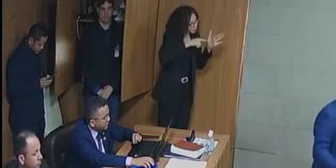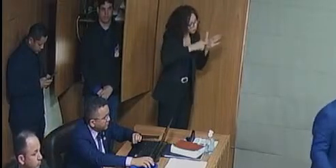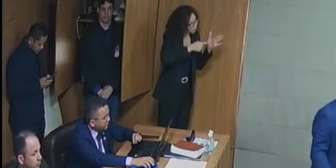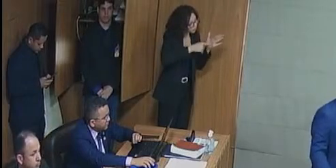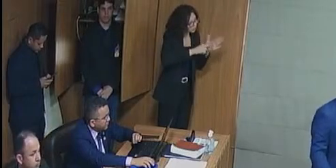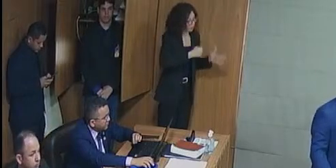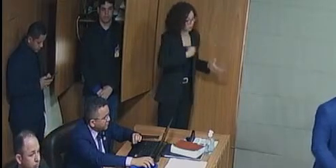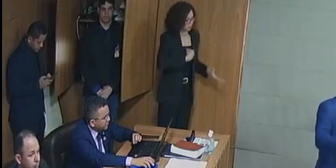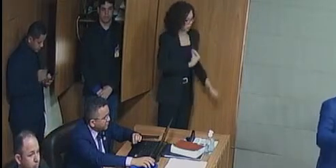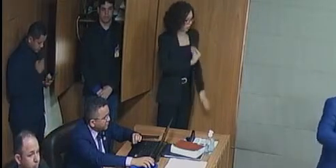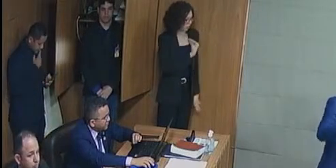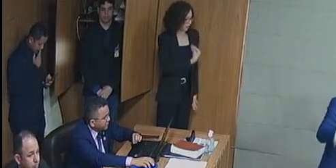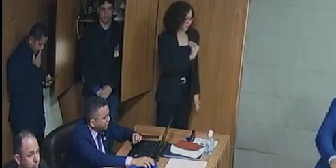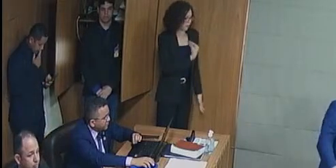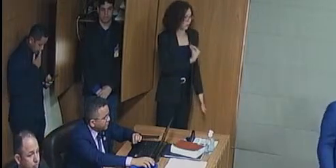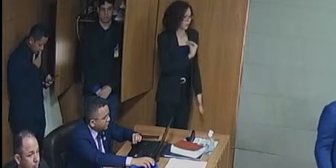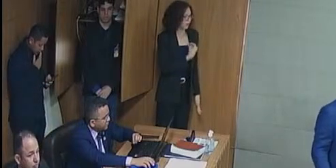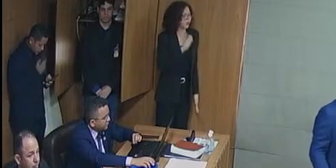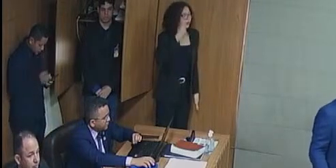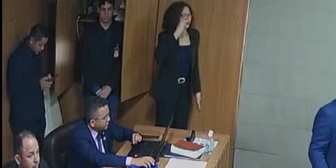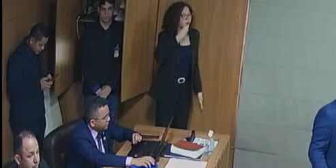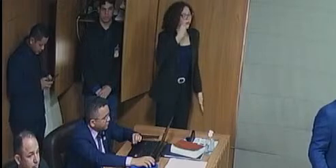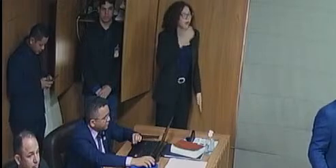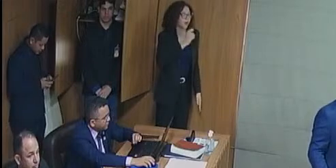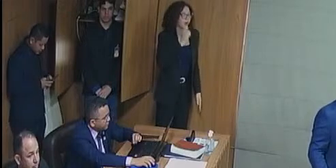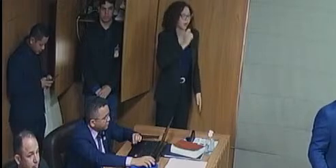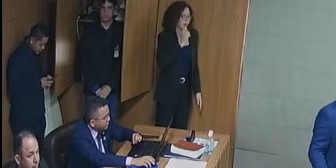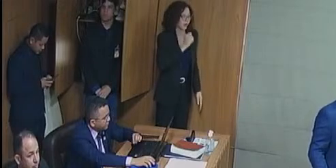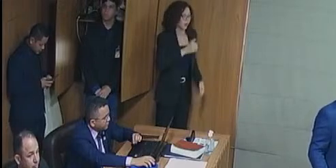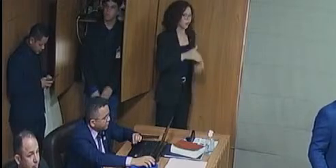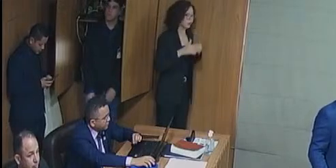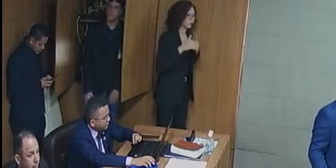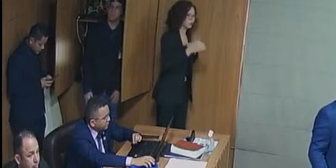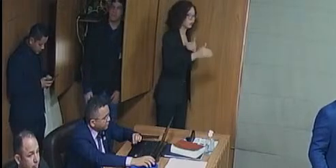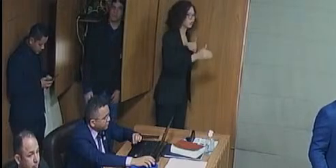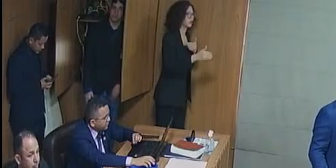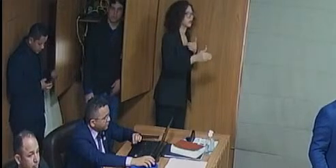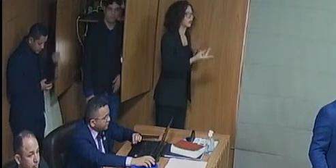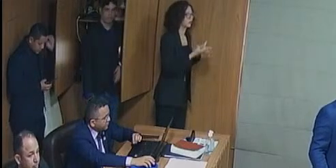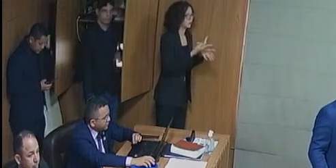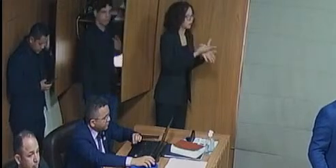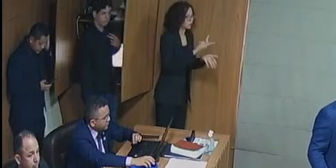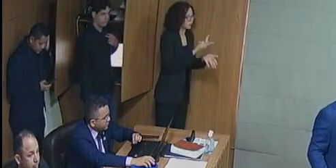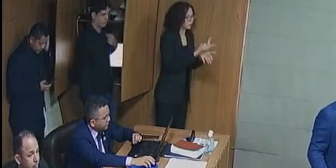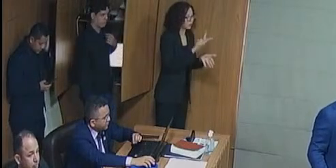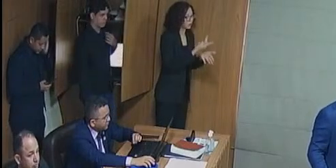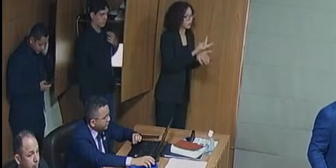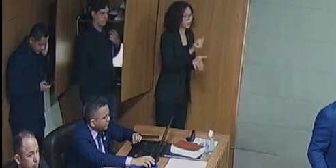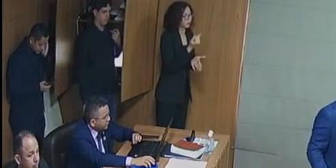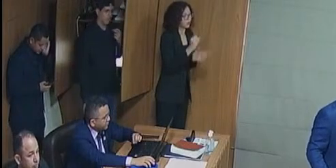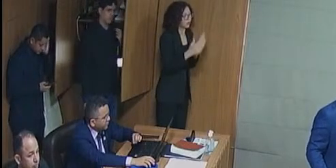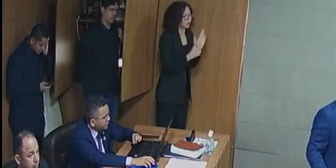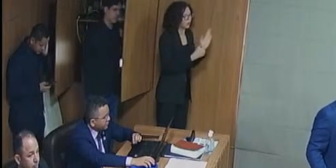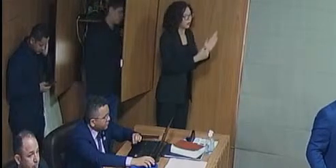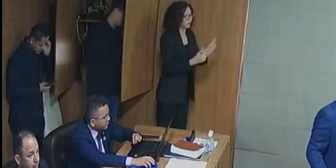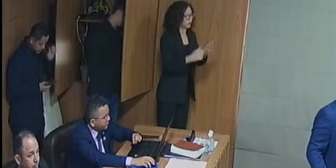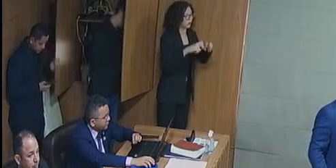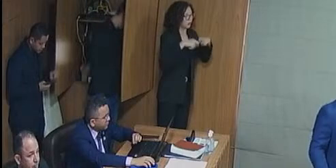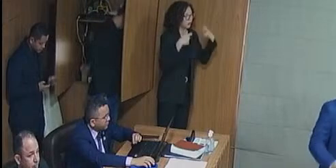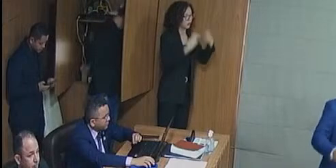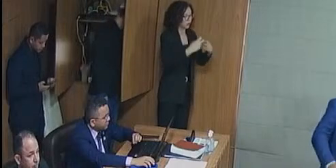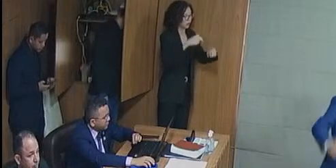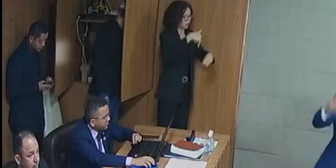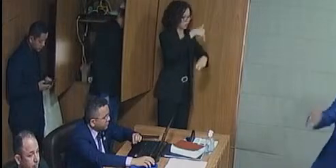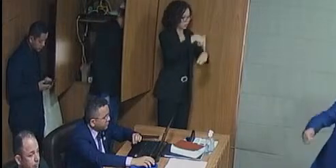passei o que eu estou passando eui no erro se eu não mostar a consel Nacional do